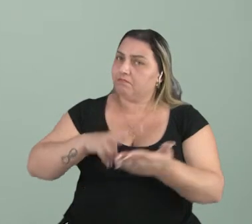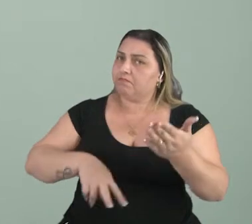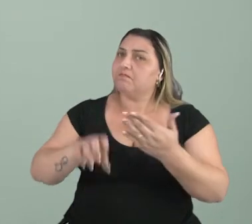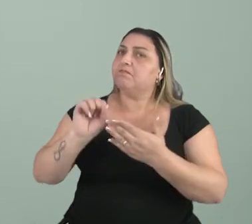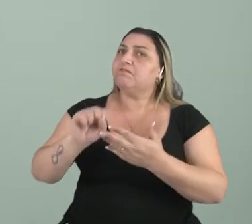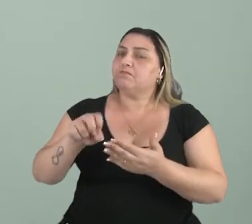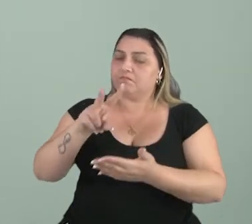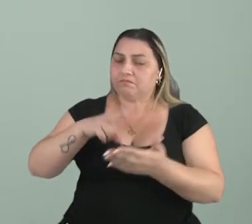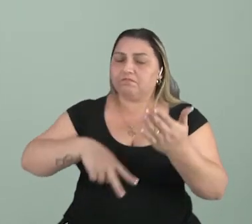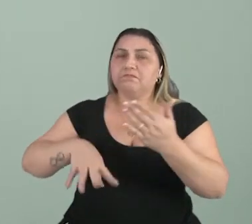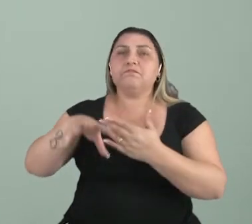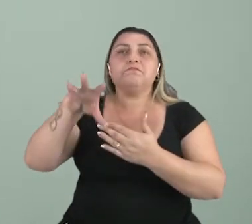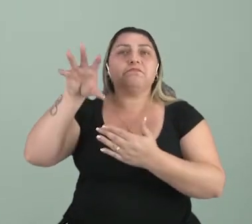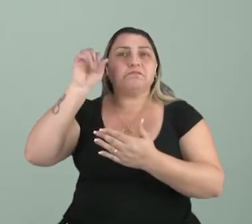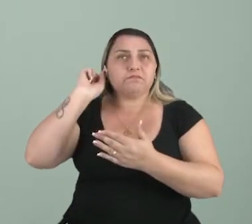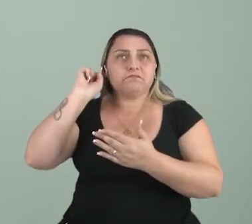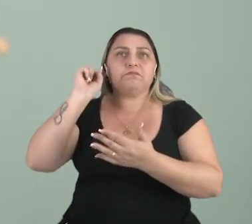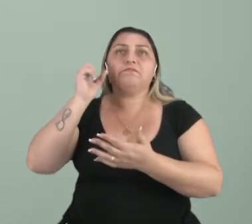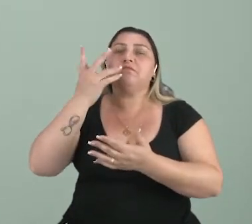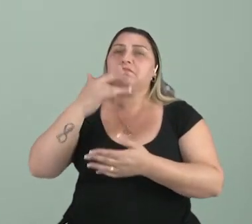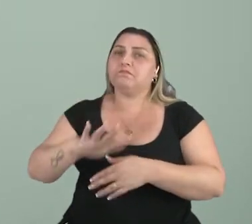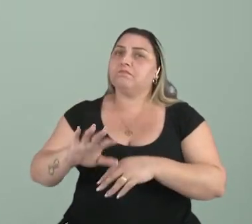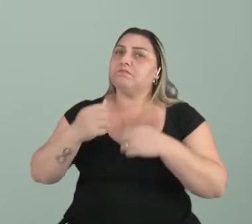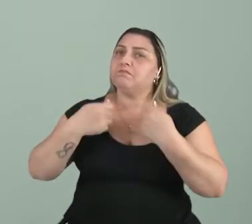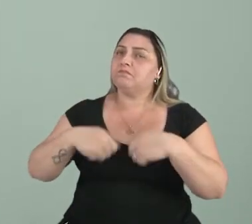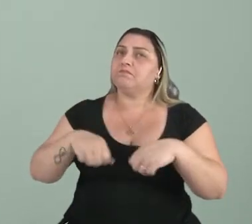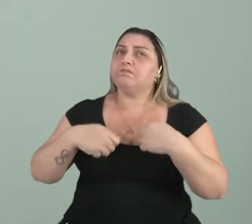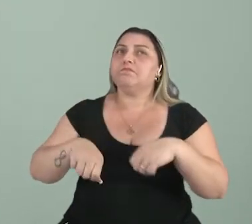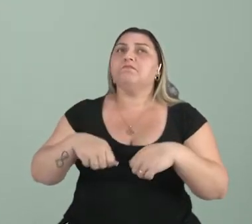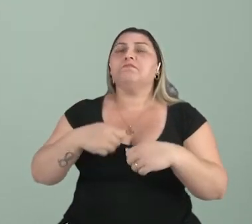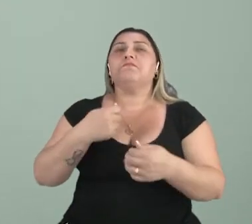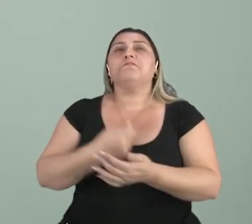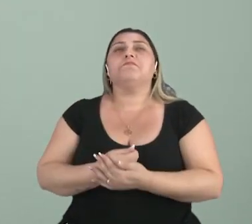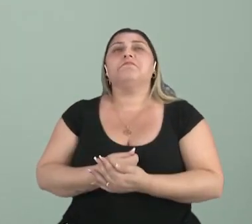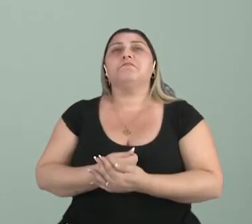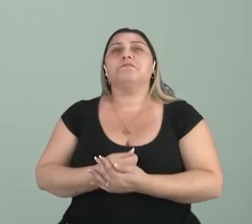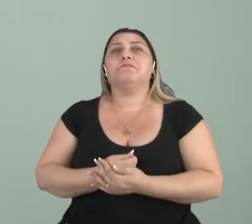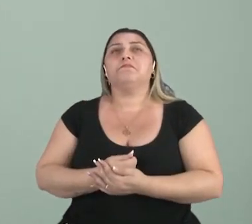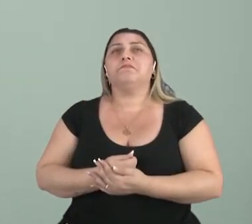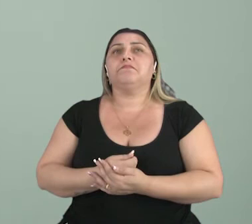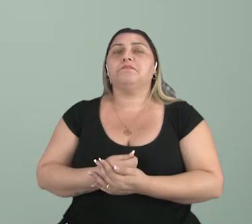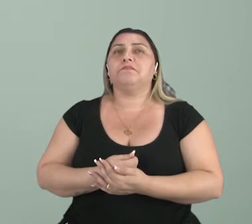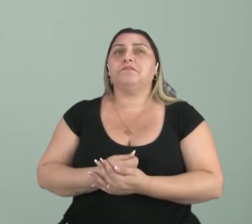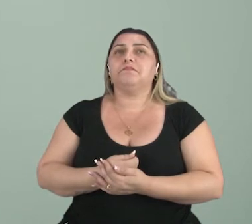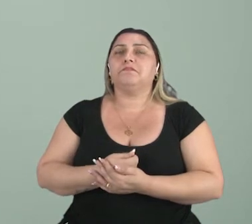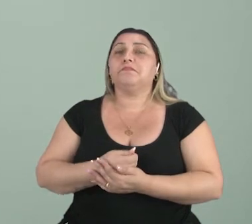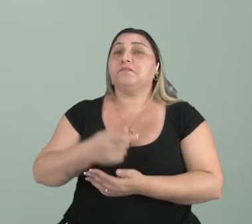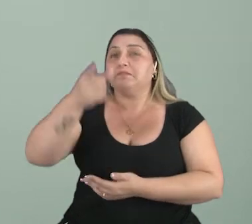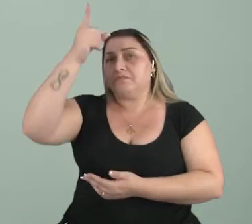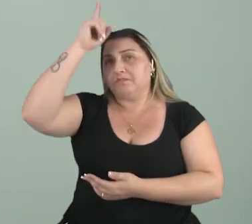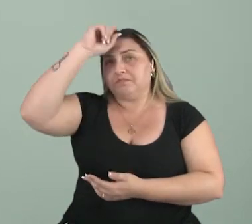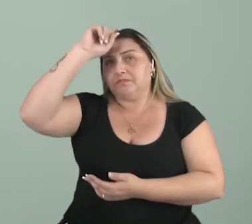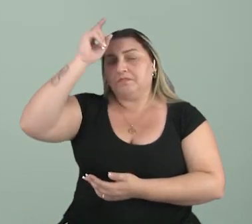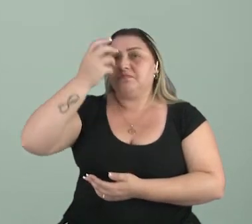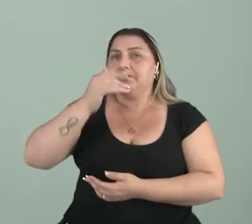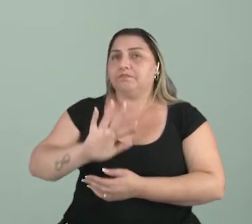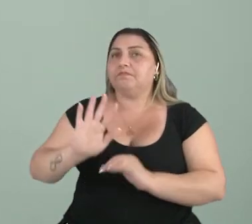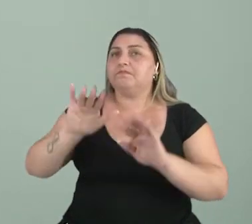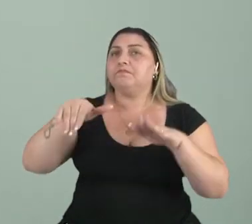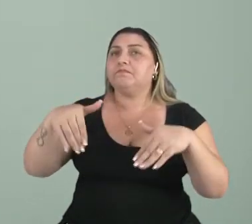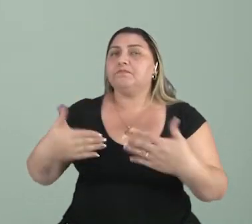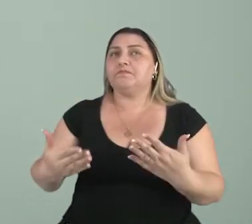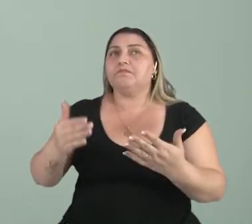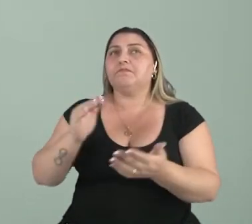criança ouve, criança tem que estudar. Então, é uma revista para o público infantil, adulto. Qual é